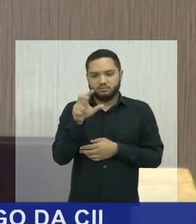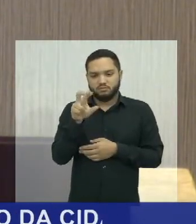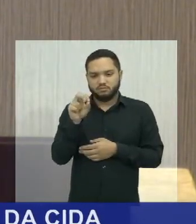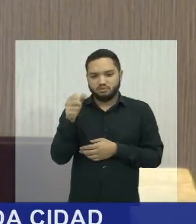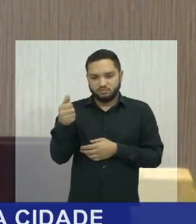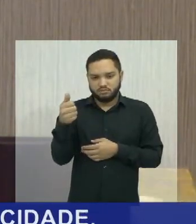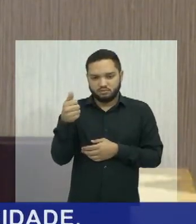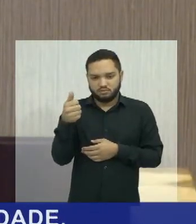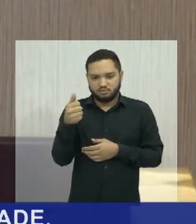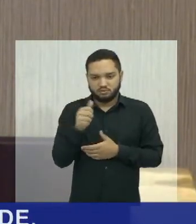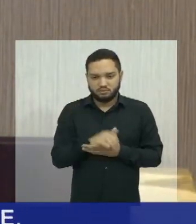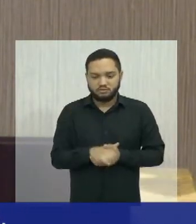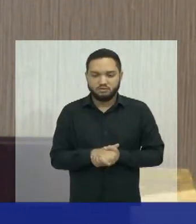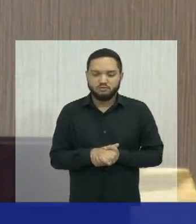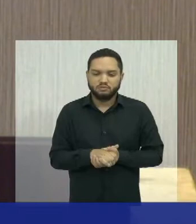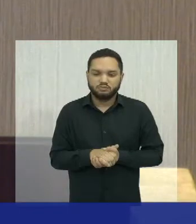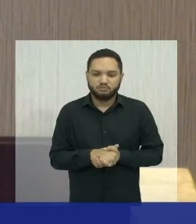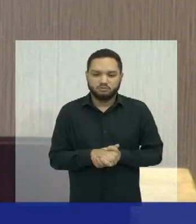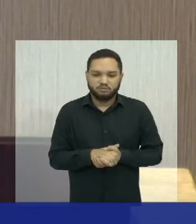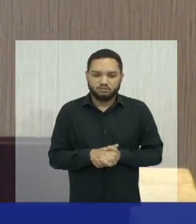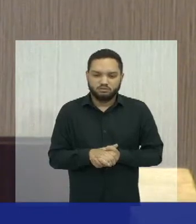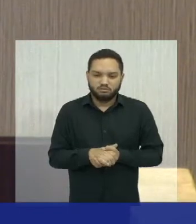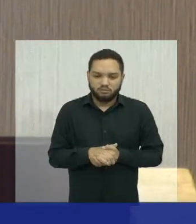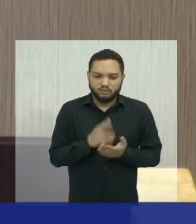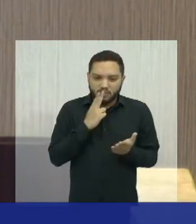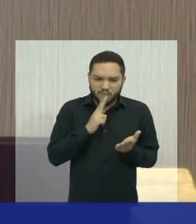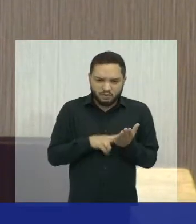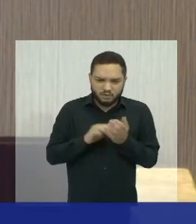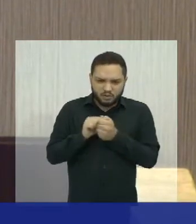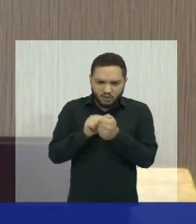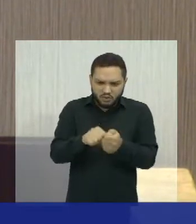6.751. Vocês trouxeram aí as multazinhas de